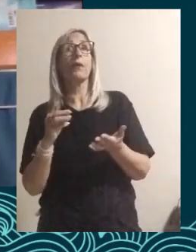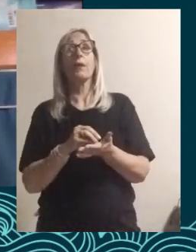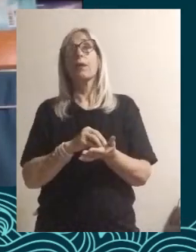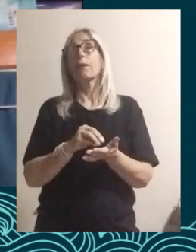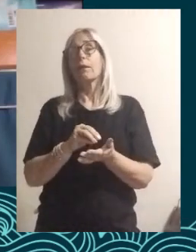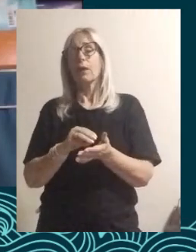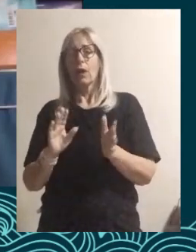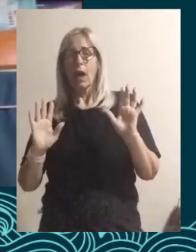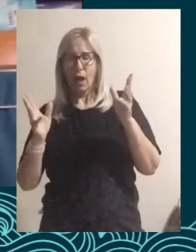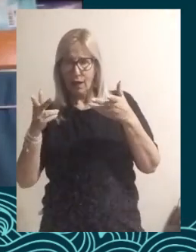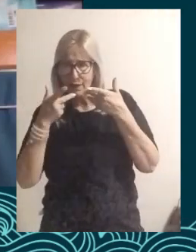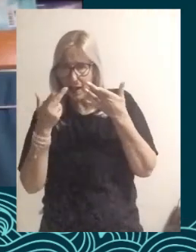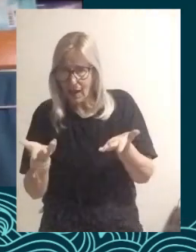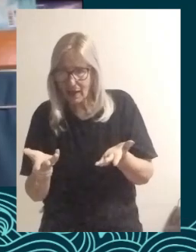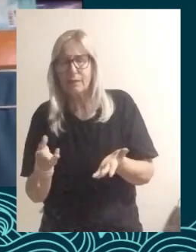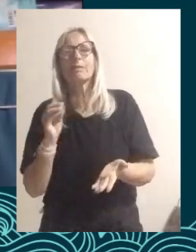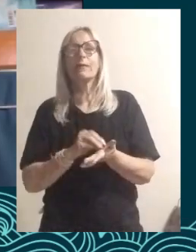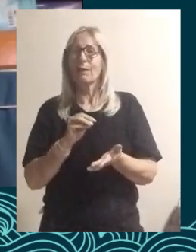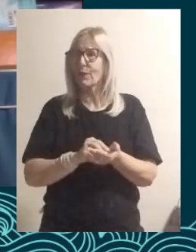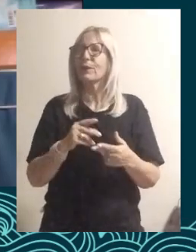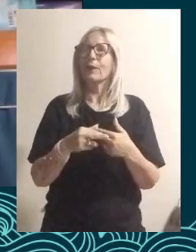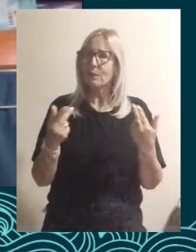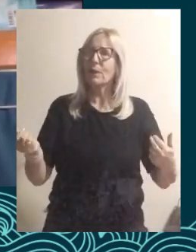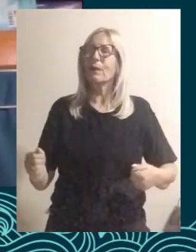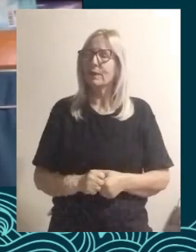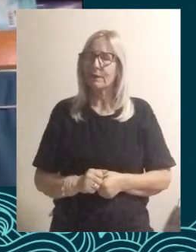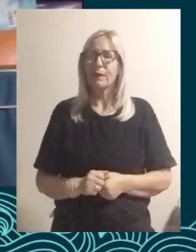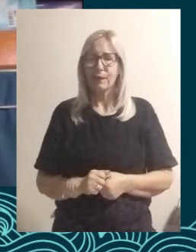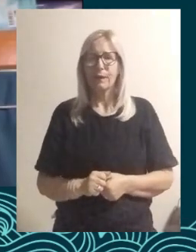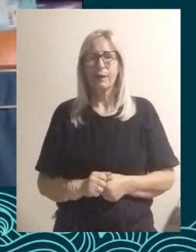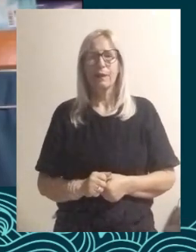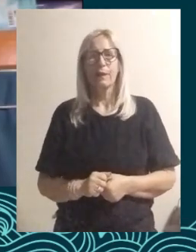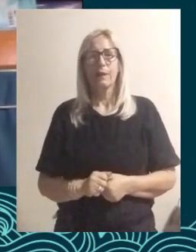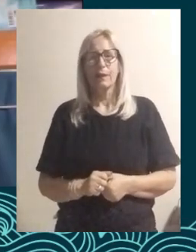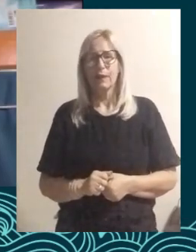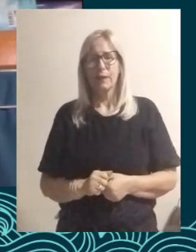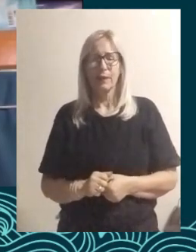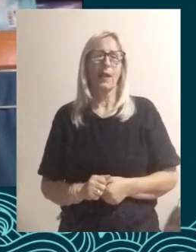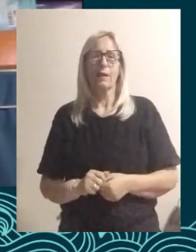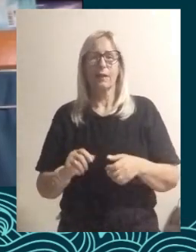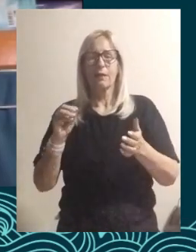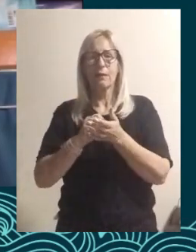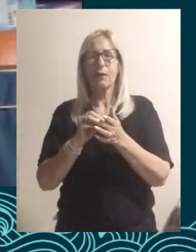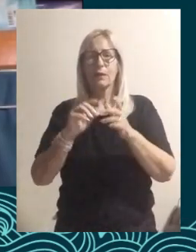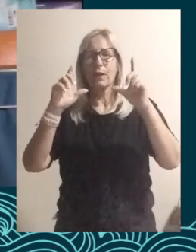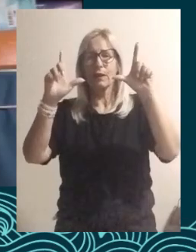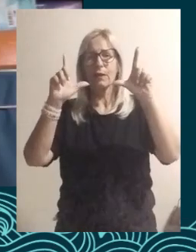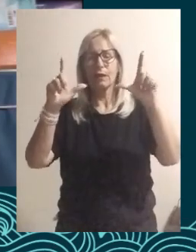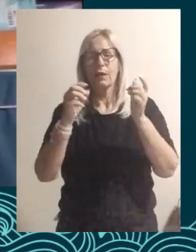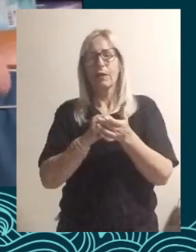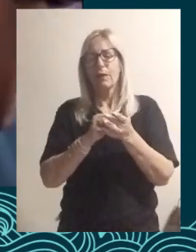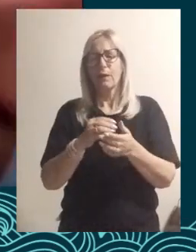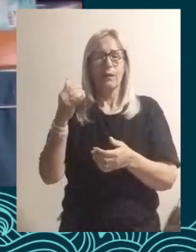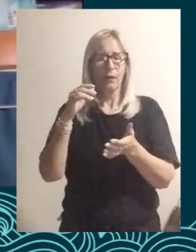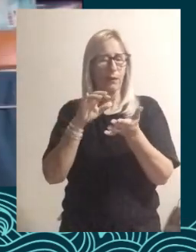está faltando algo. Agora você alcançou tudo aquilo que você queria, mas está faltando um móvel, está faltando